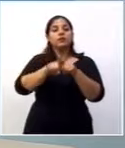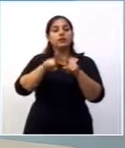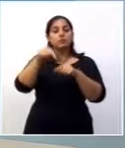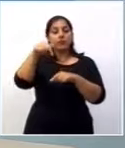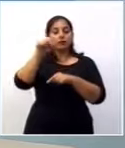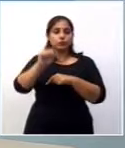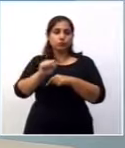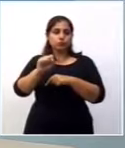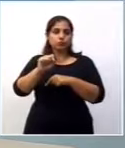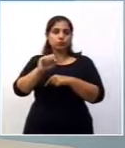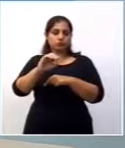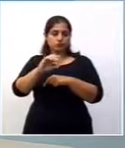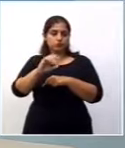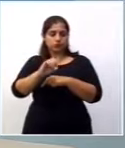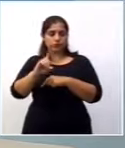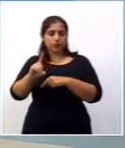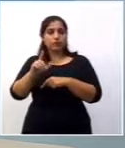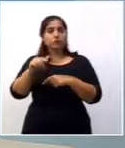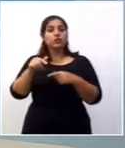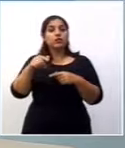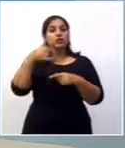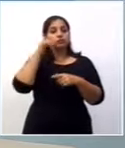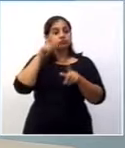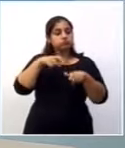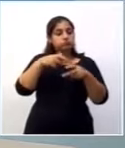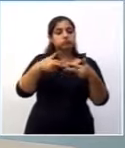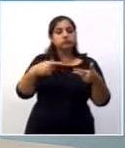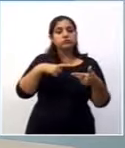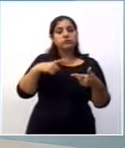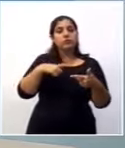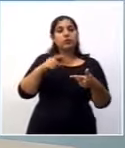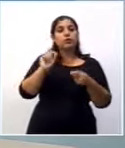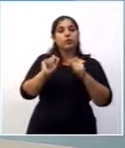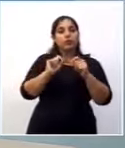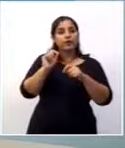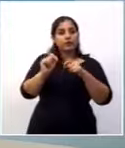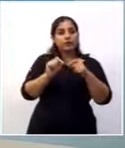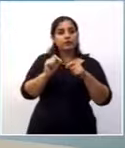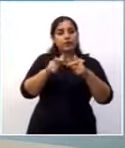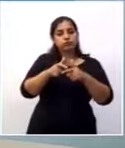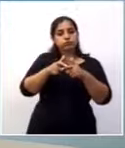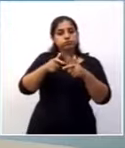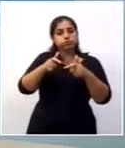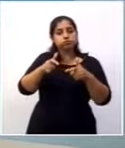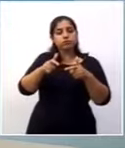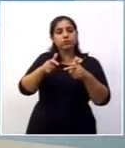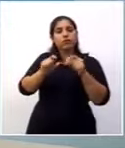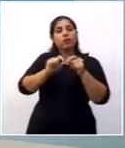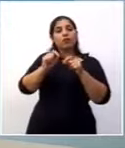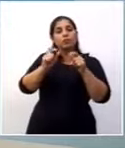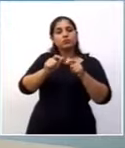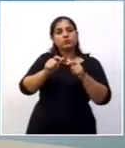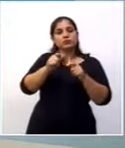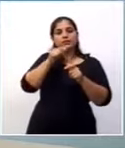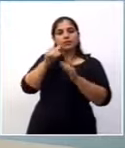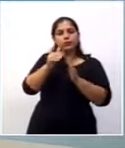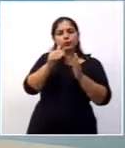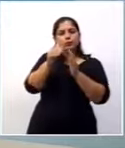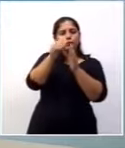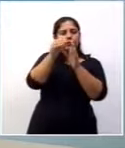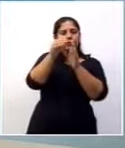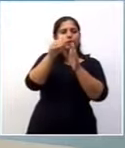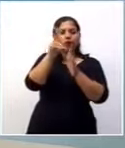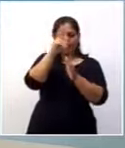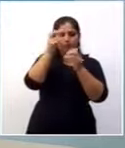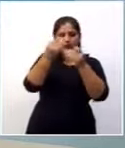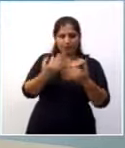no Sudeste. A pecuária, nós conseguimos inclusive até ver o avanço ali próximo ao Rio São Francisco, que eu